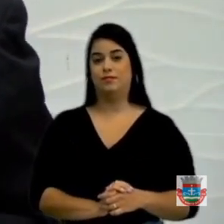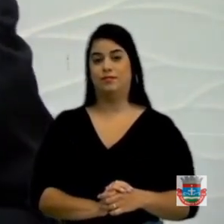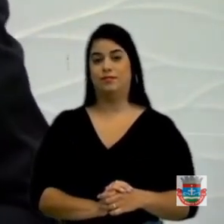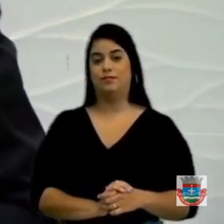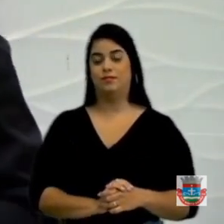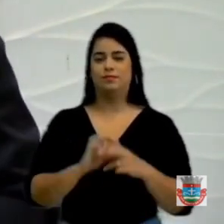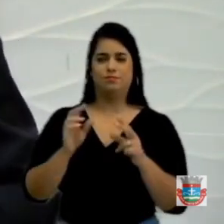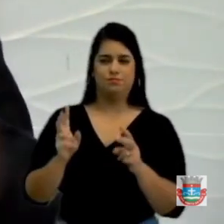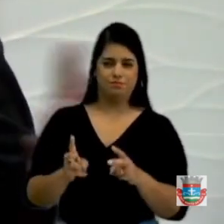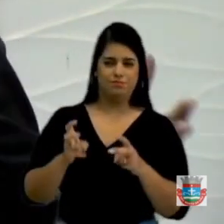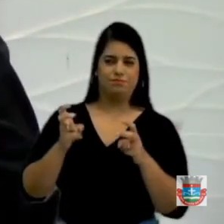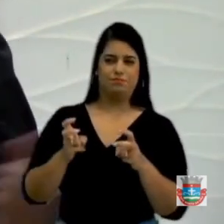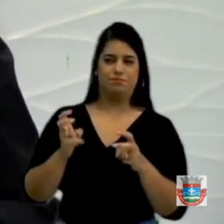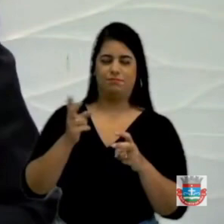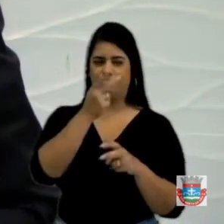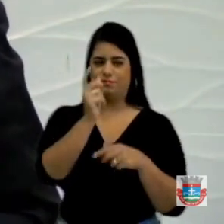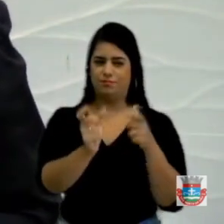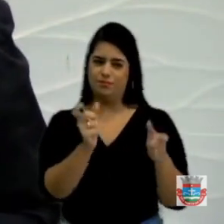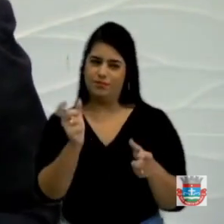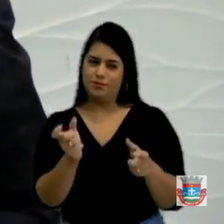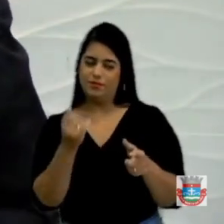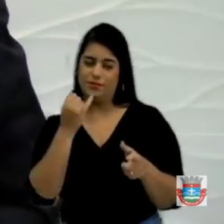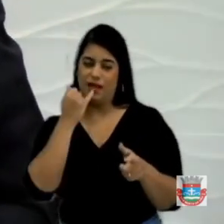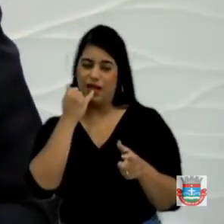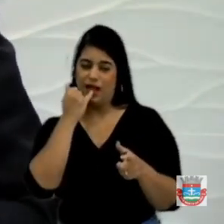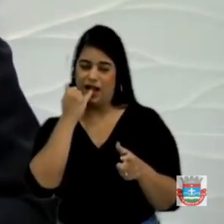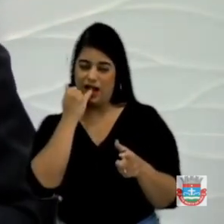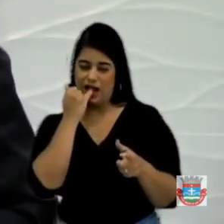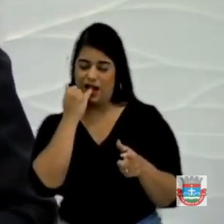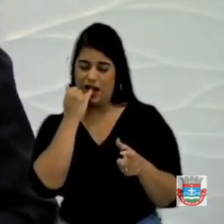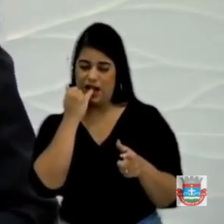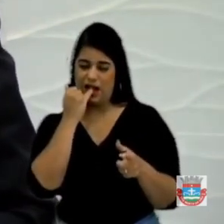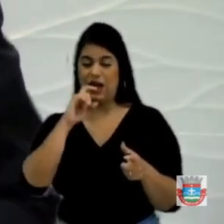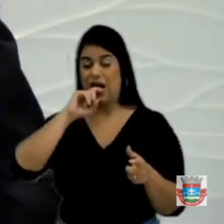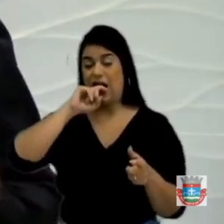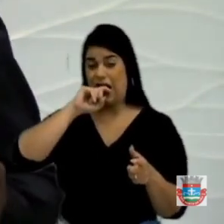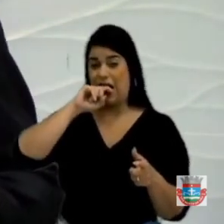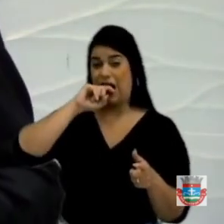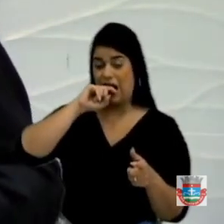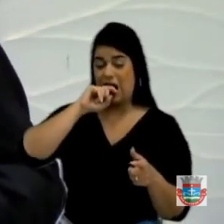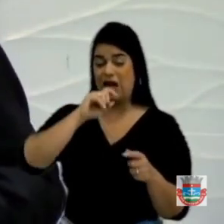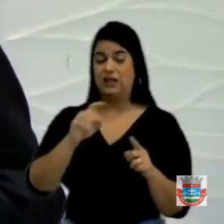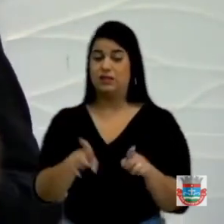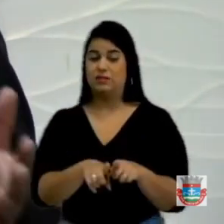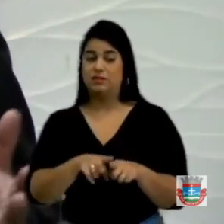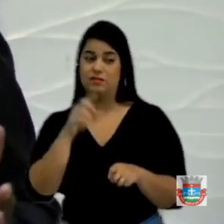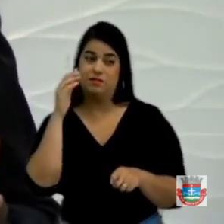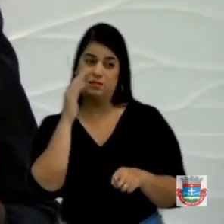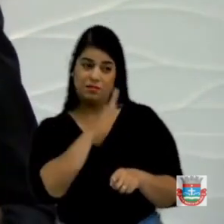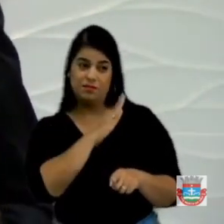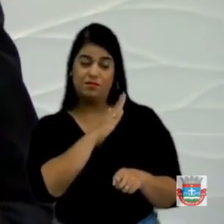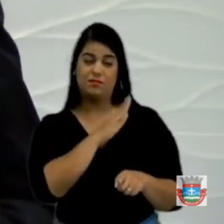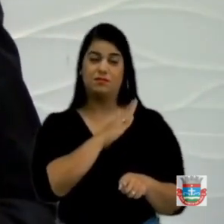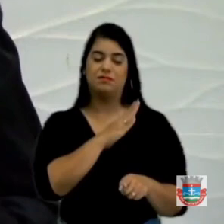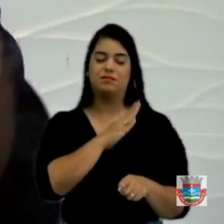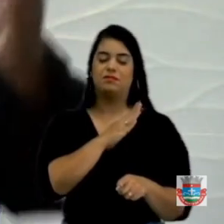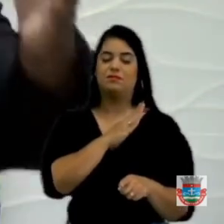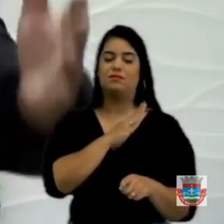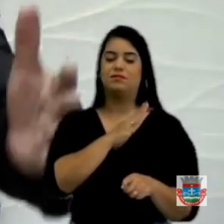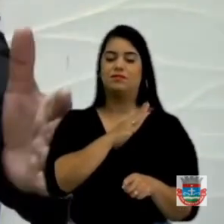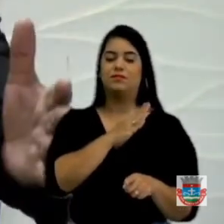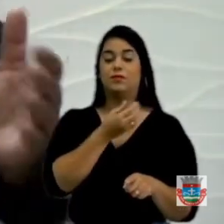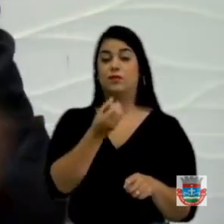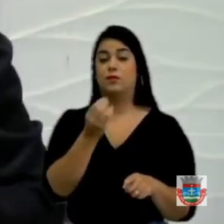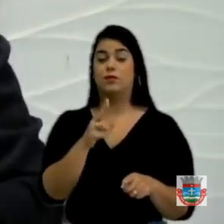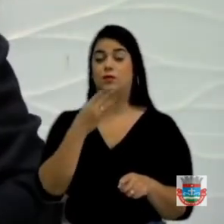a gente vê que tem pessoas que têm inveja, tem pessoas que têm maldade, tem pessoas que se trocam por uma promessa de emprego, já vai para as